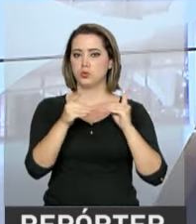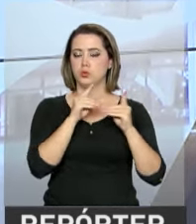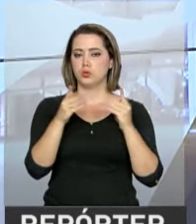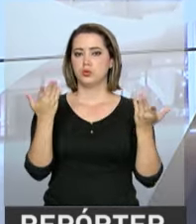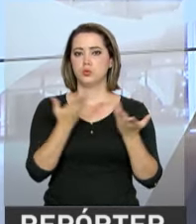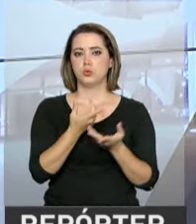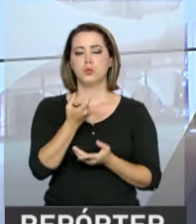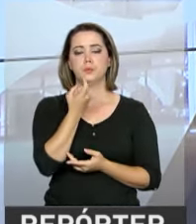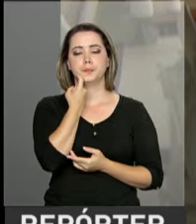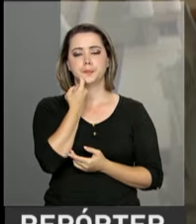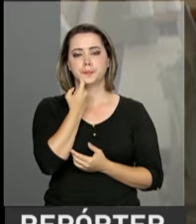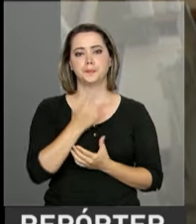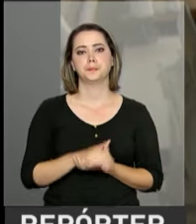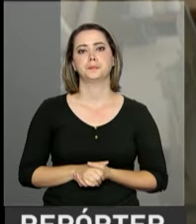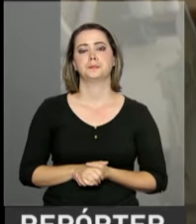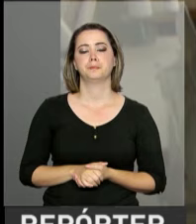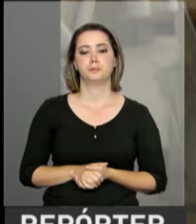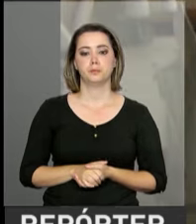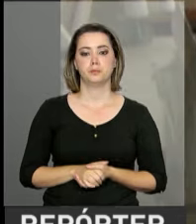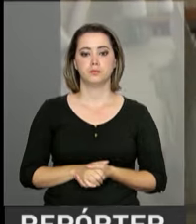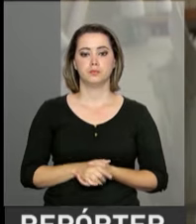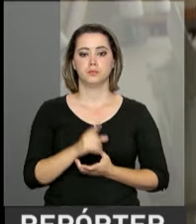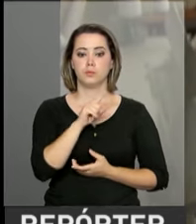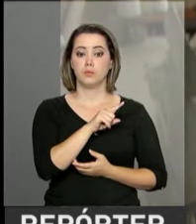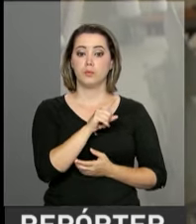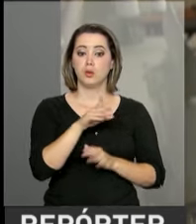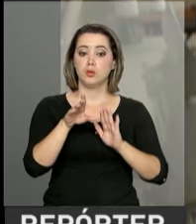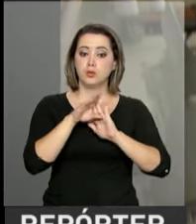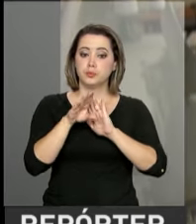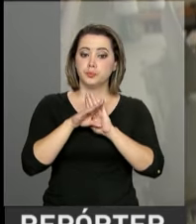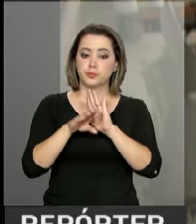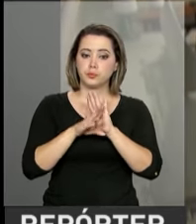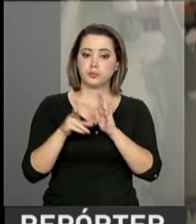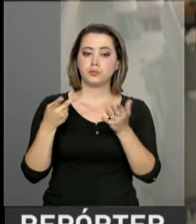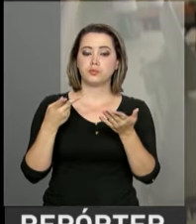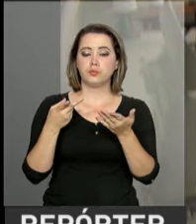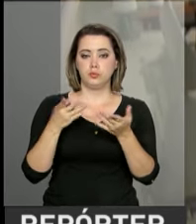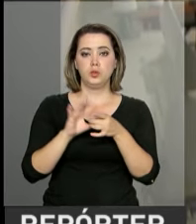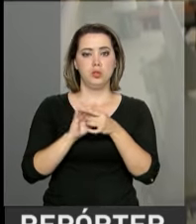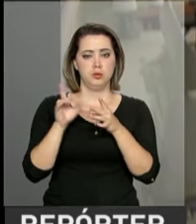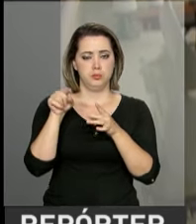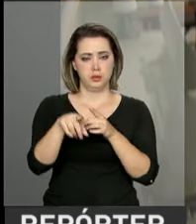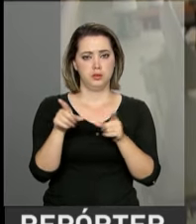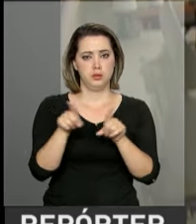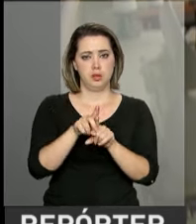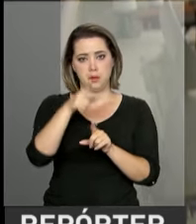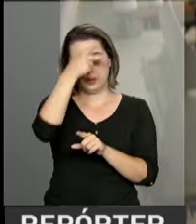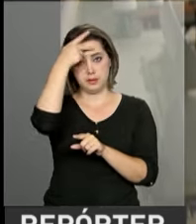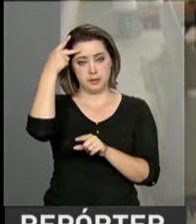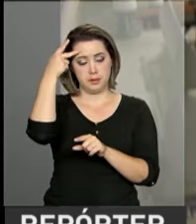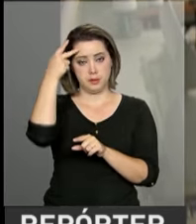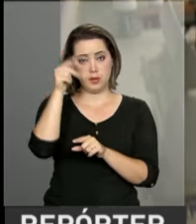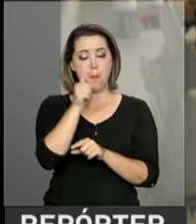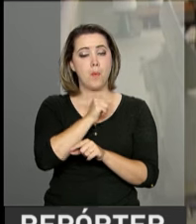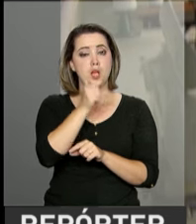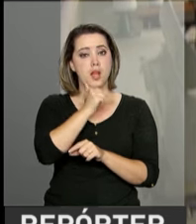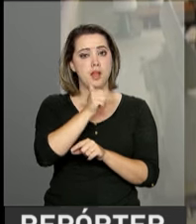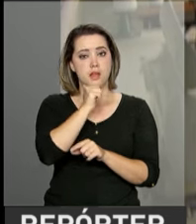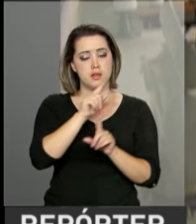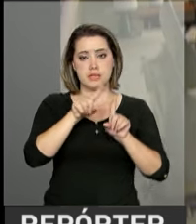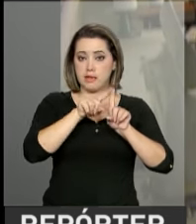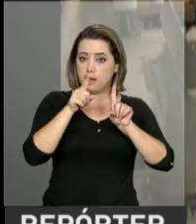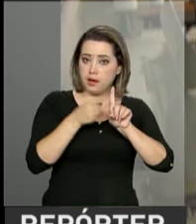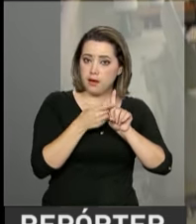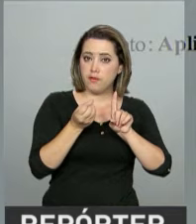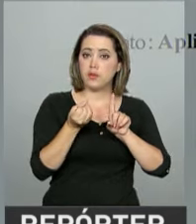nesta sexta-feira. A medida valeria para as mulheres aprisionadas que sejam gestantes ou com filhos de